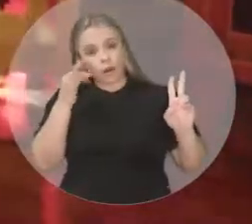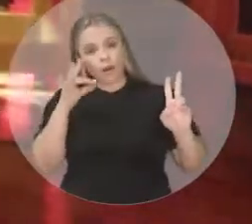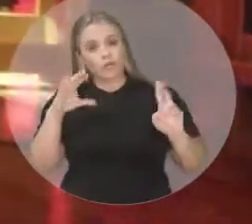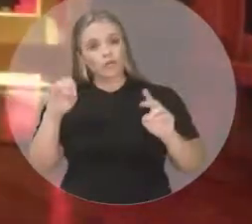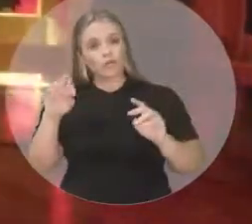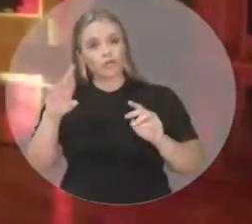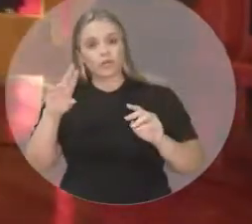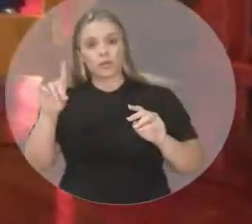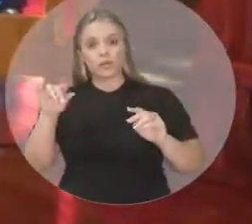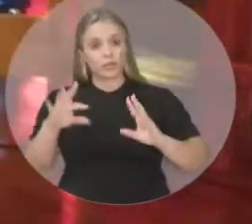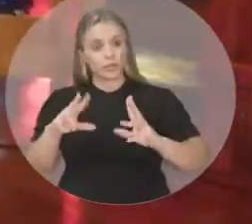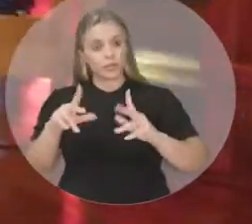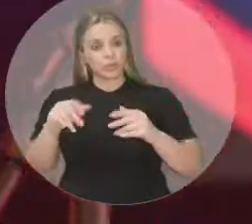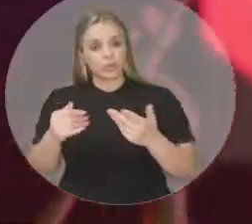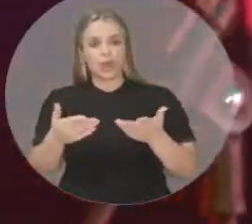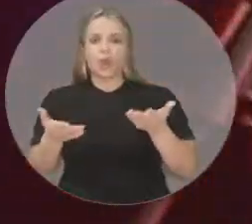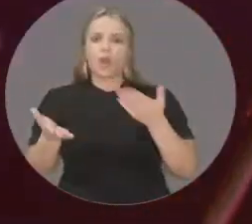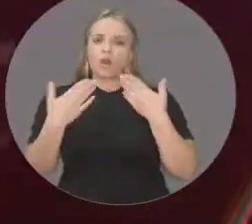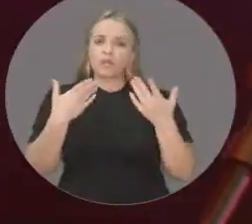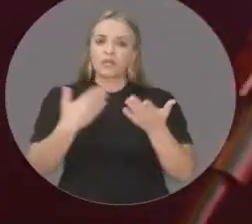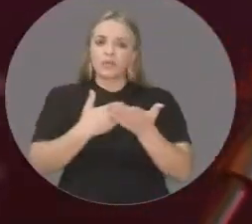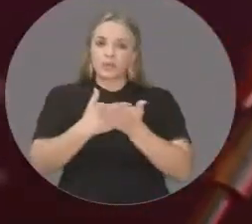galera. Vem comigo, comigo.